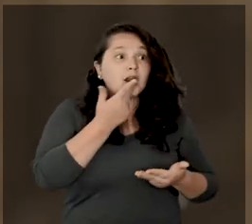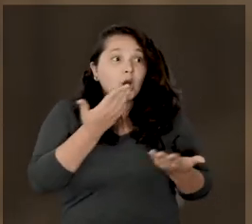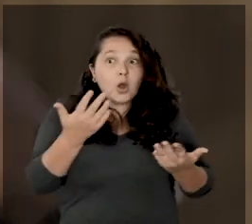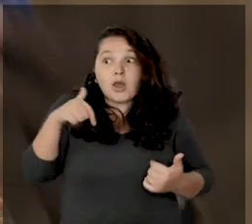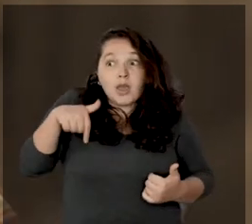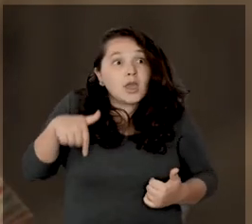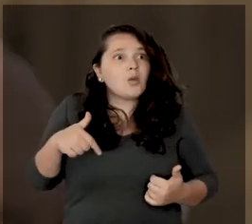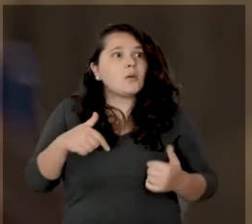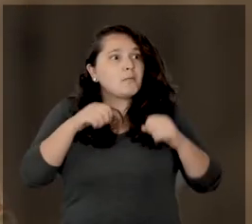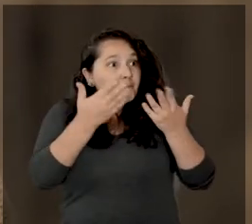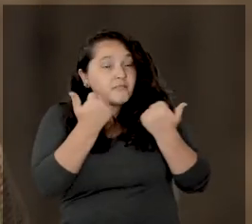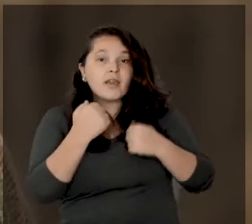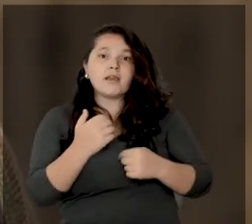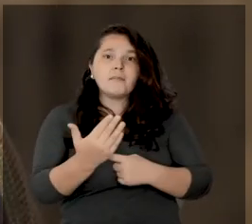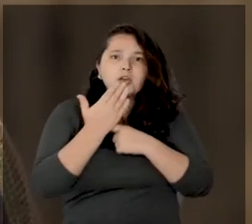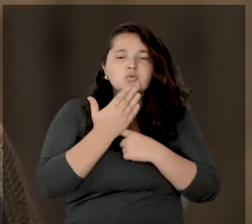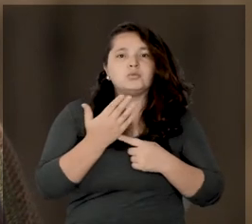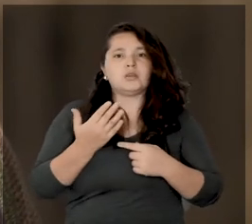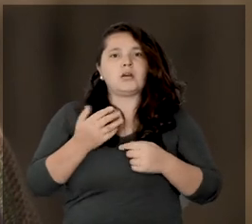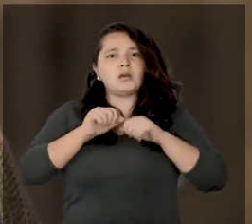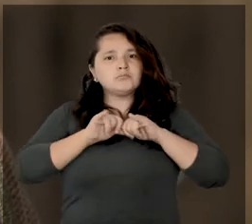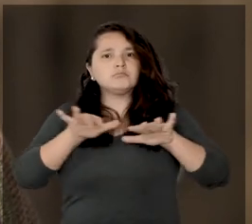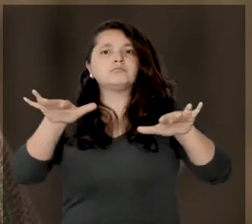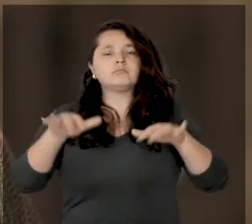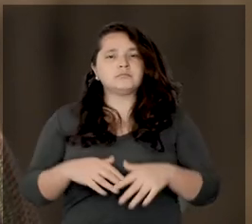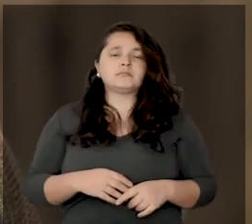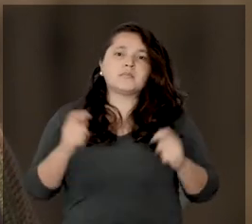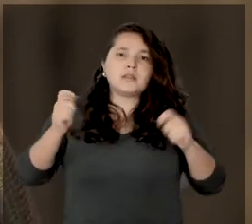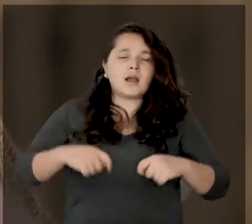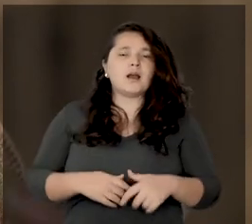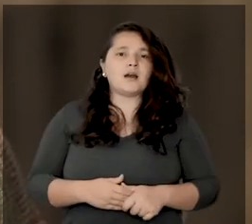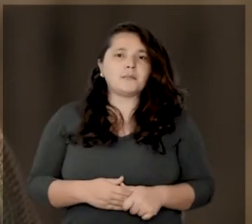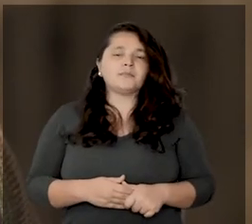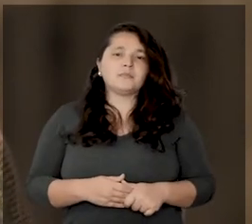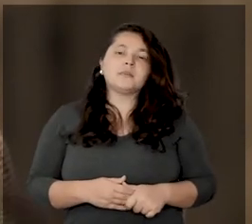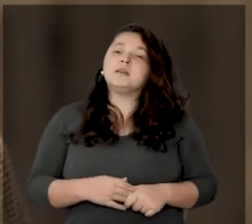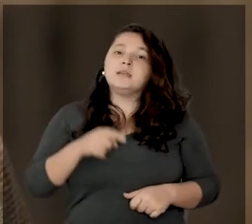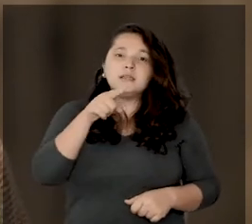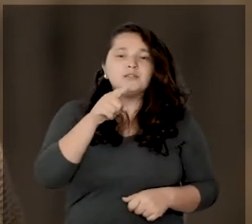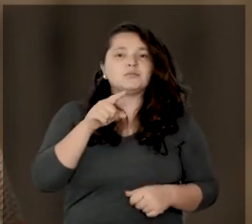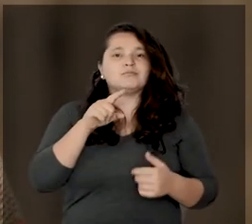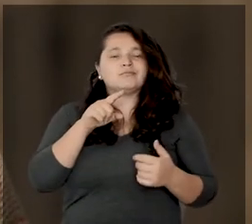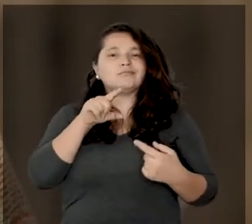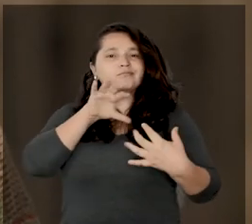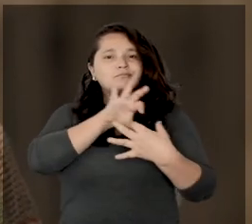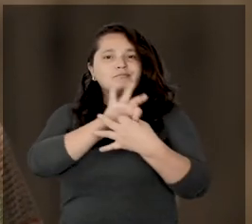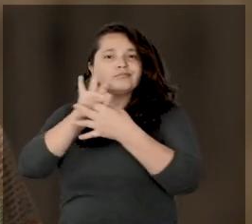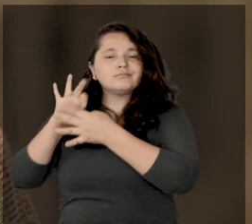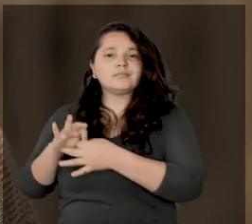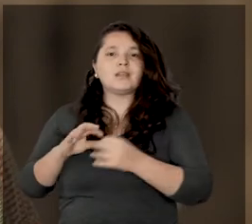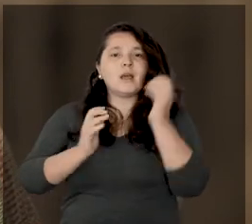a apresentar cada vez mais essa dinâmica, essa coisa toda. E aí isso implica em vários mecanismos